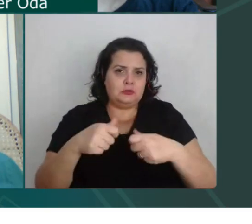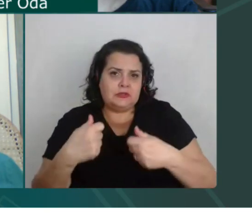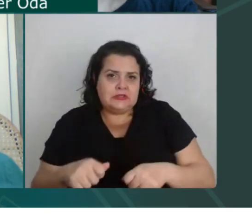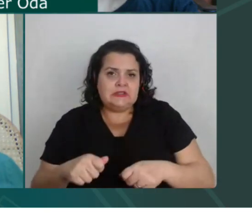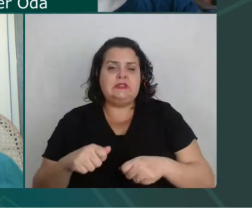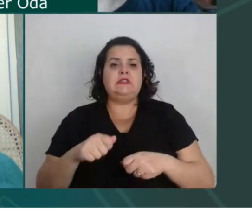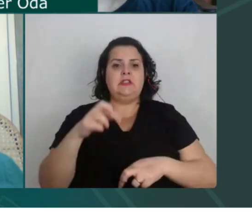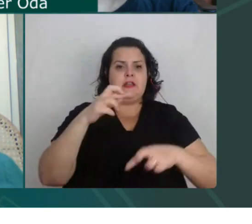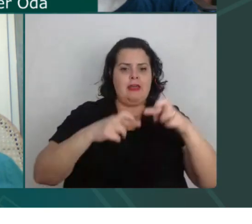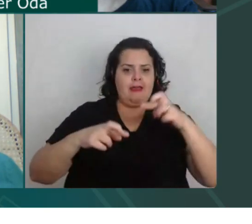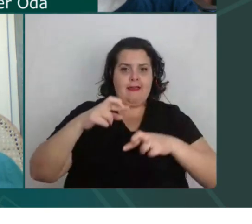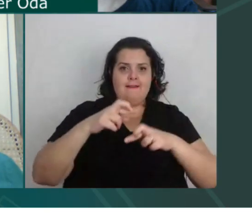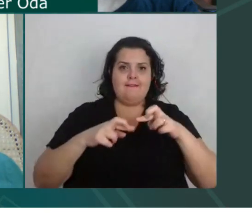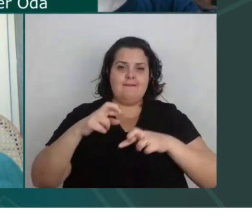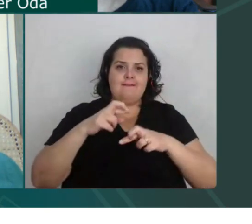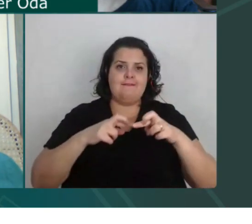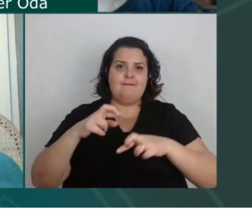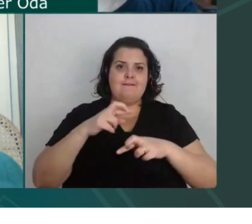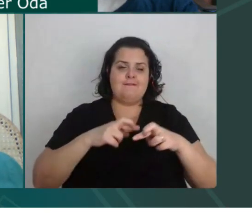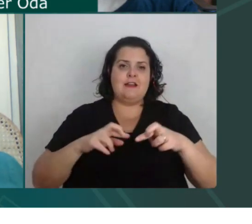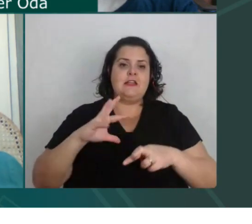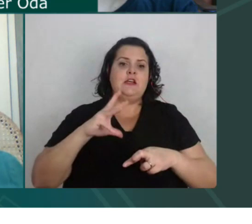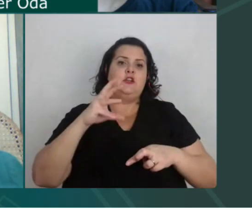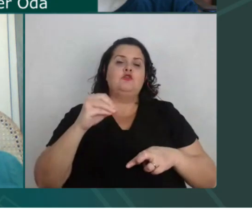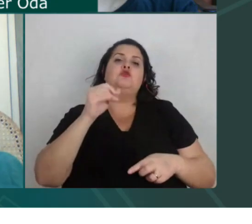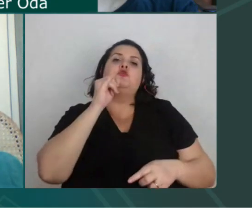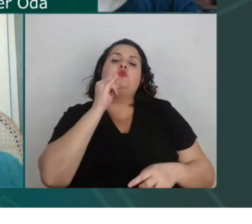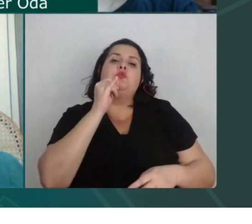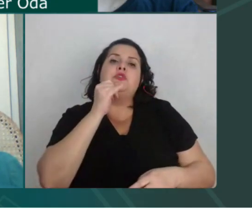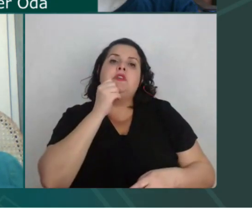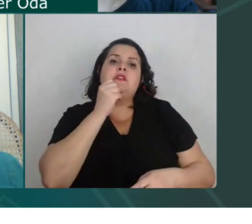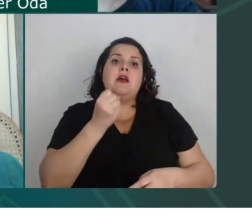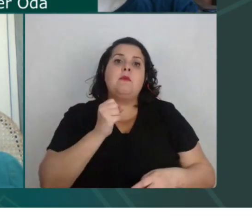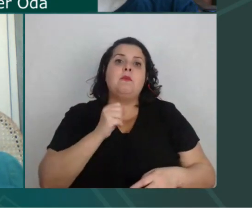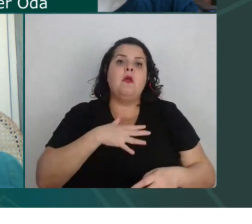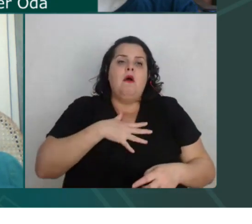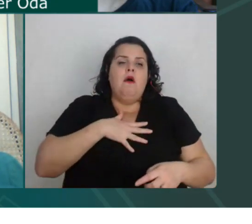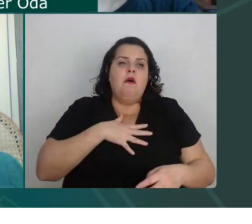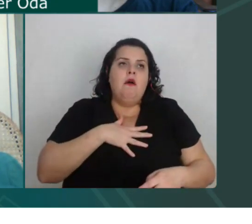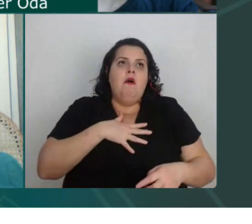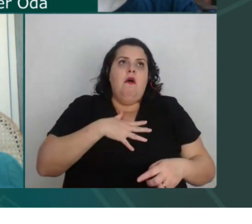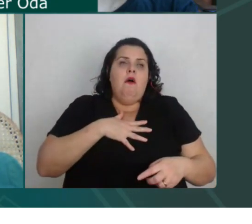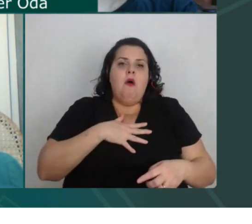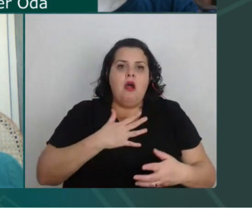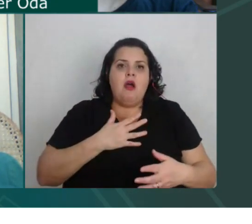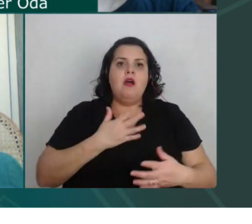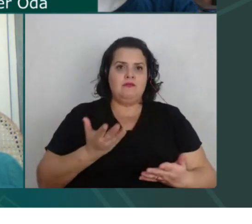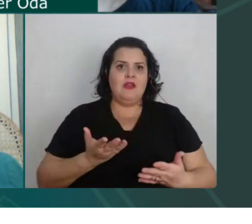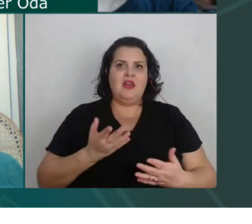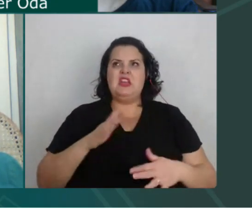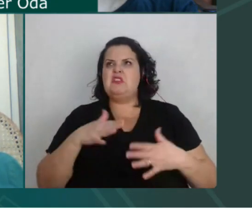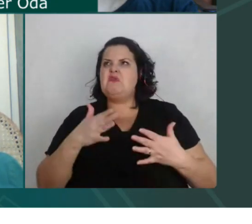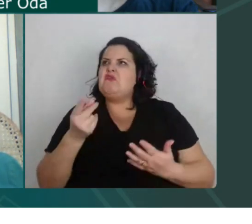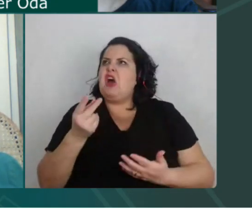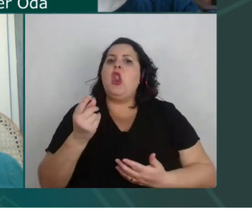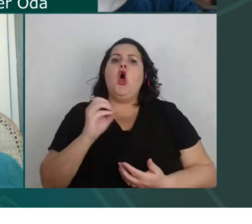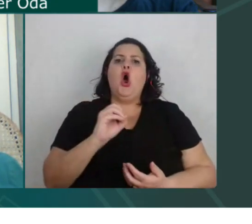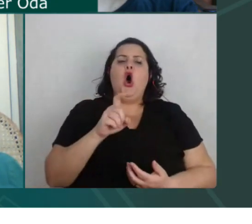em casa. Quanto custa um aparelho de oximetria? Talvez no atacado, 150,